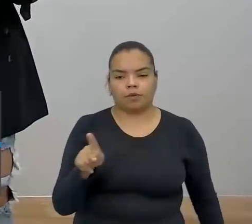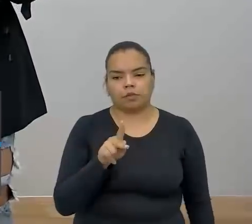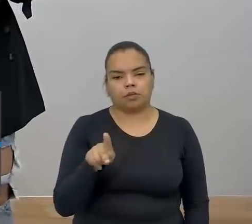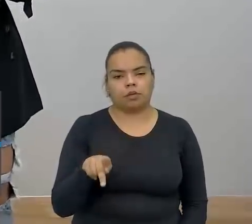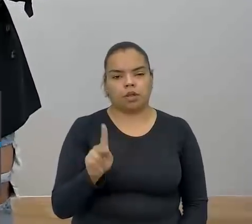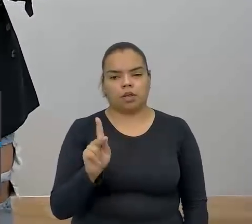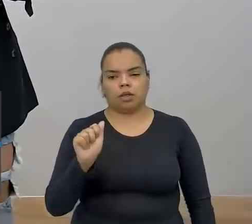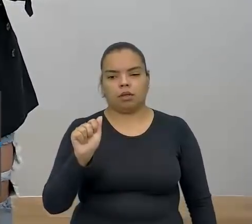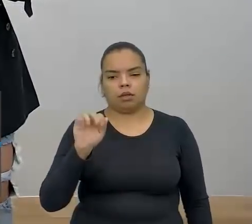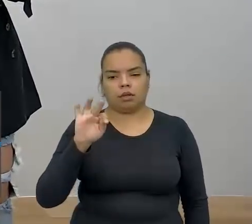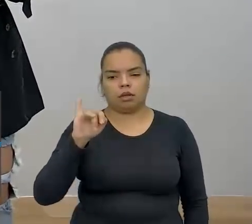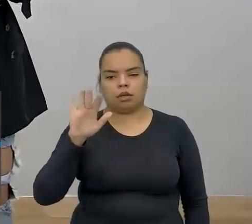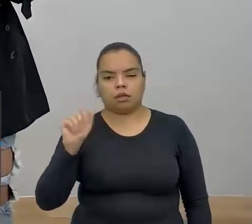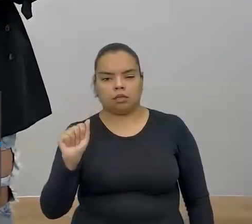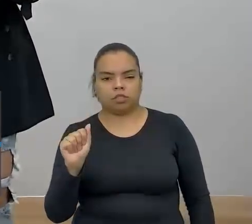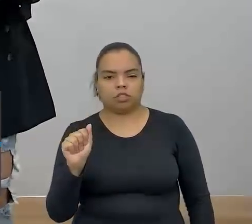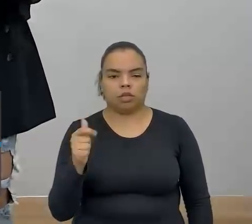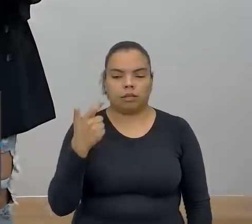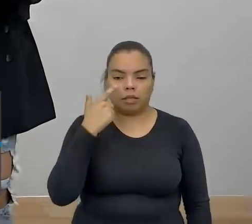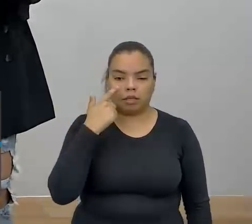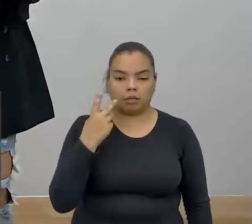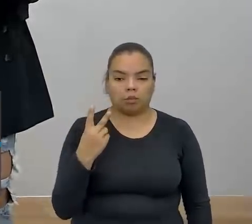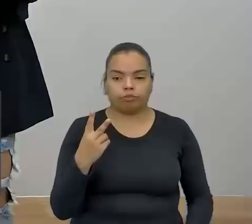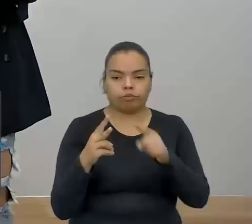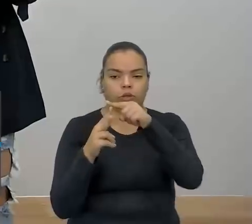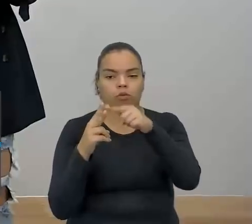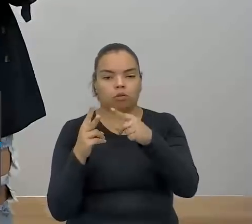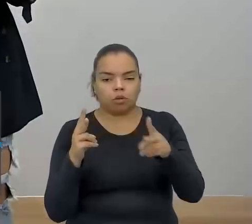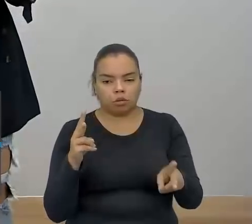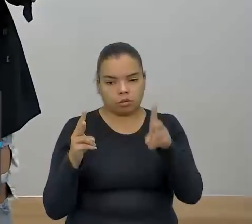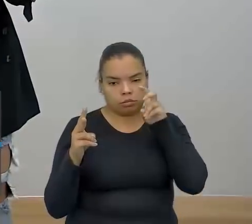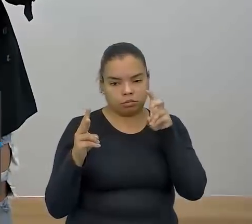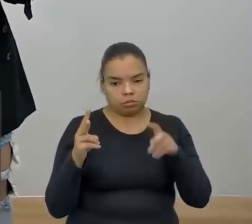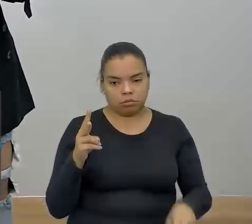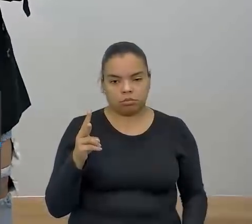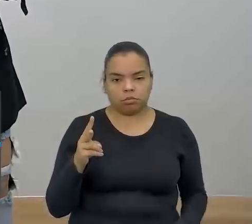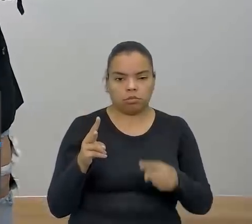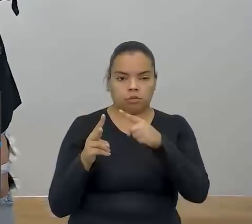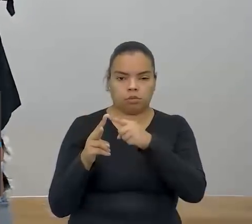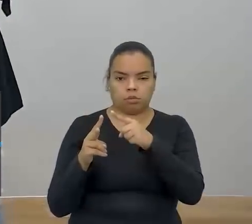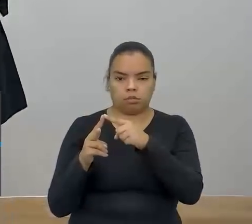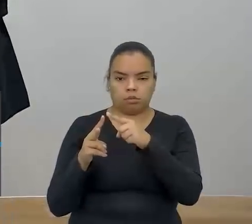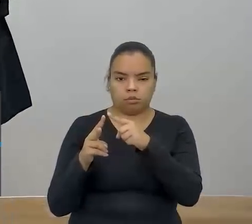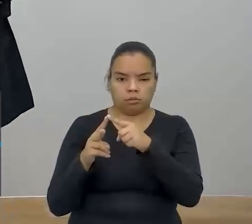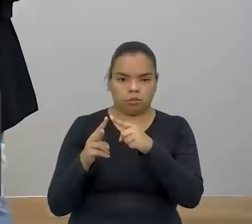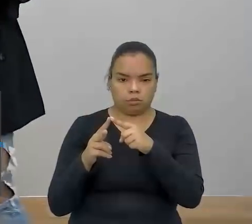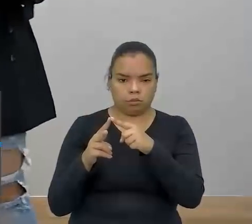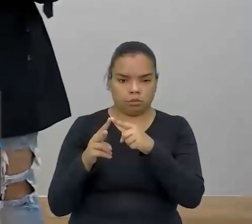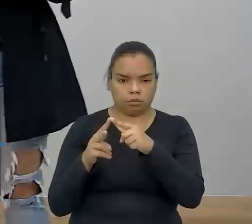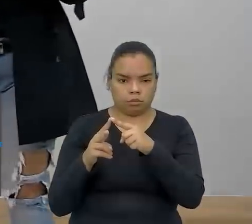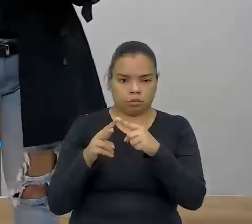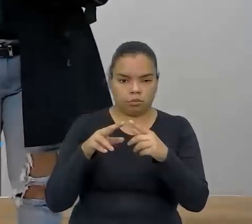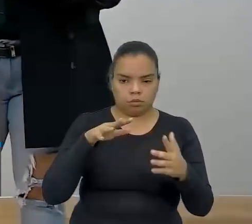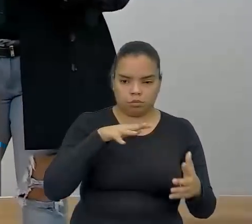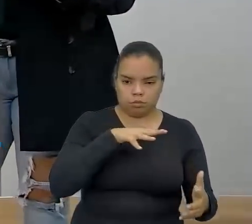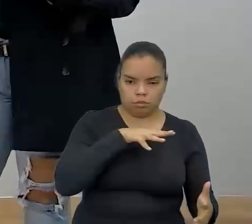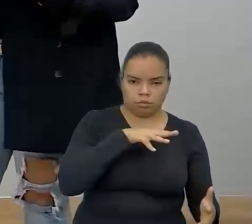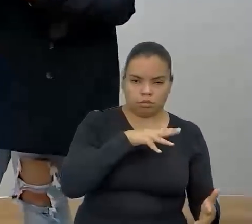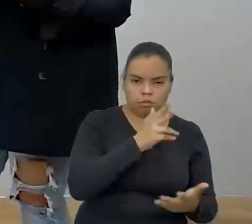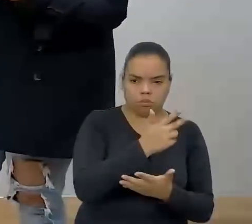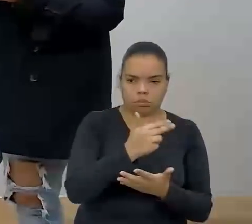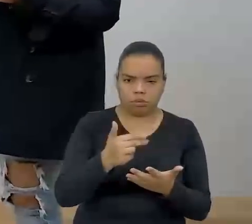que ela está tendo uma dupla visão. O globo do Mapamundi e as